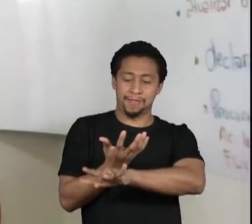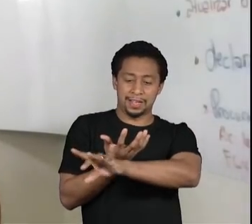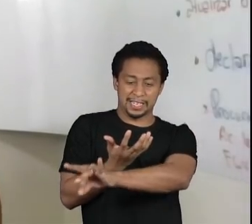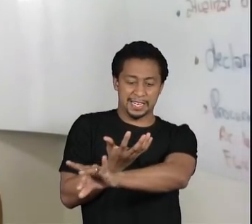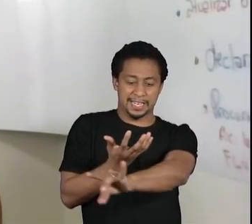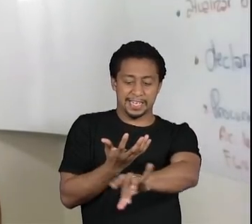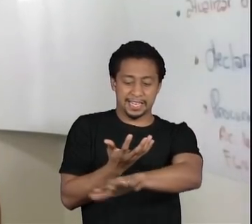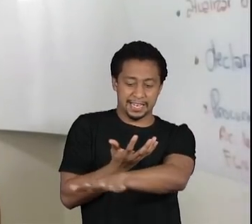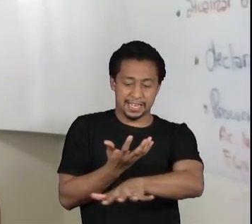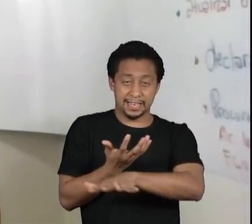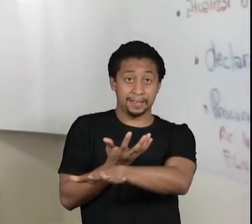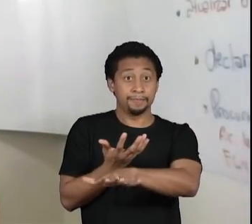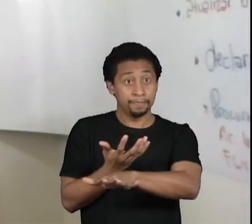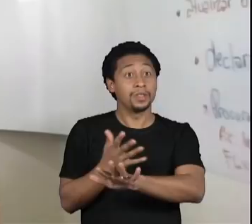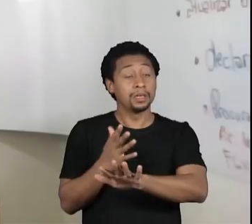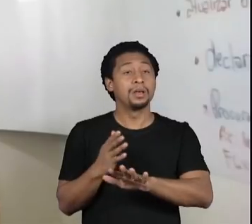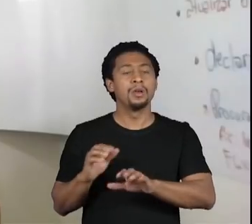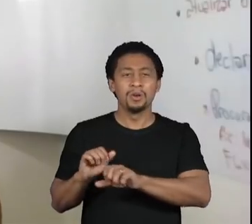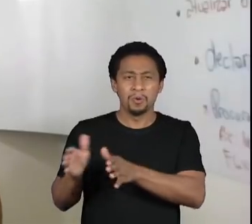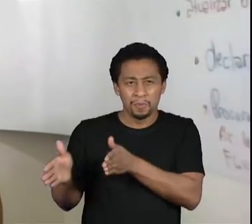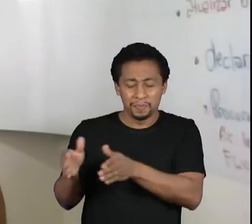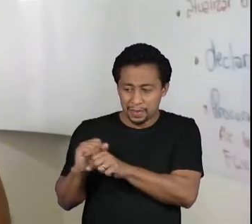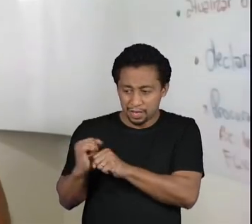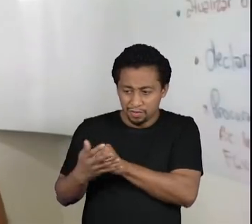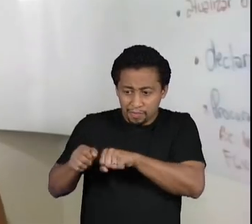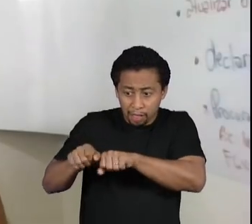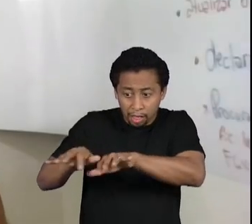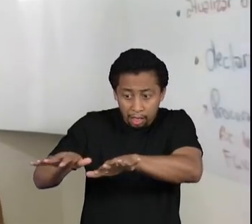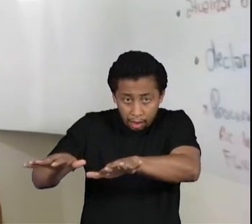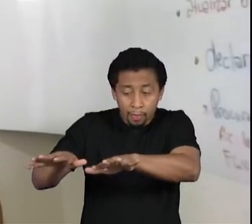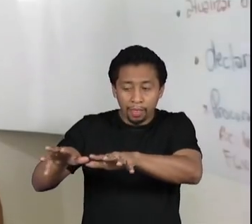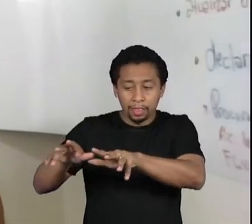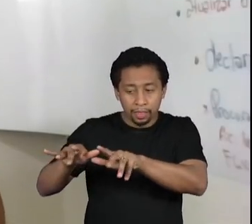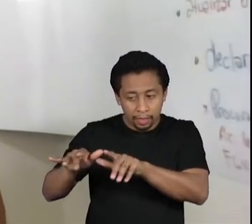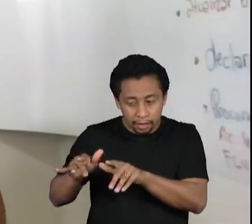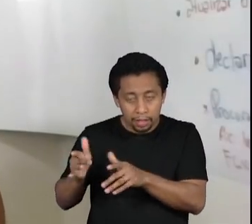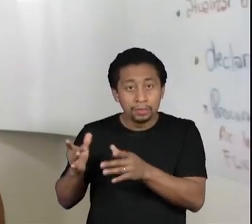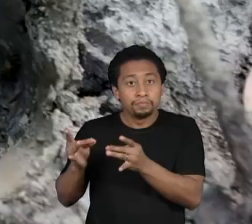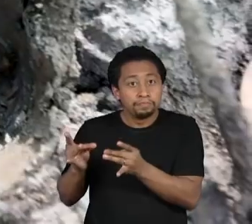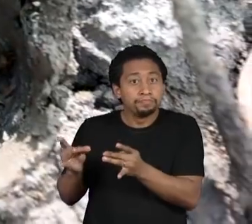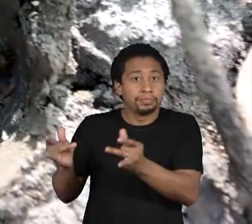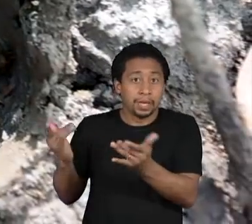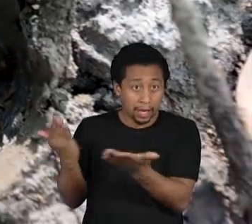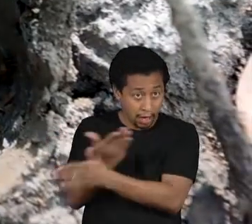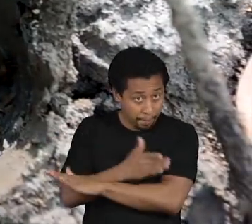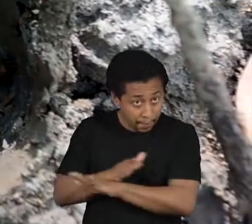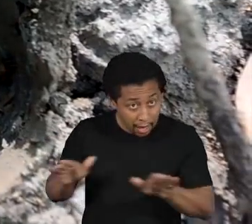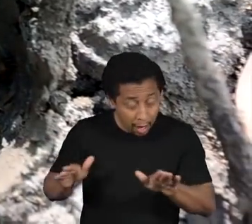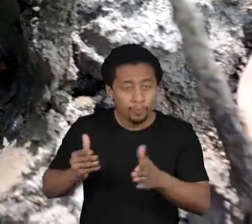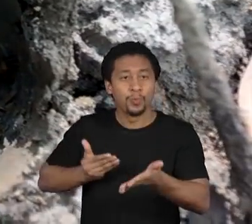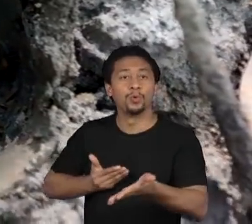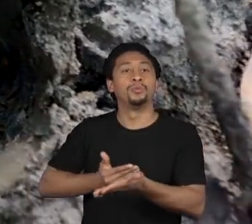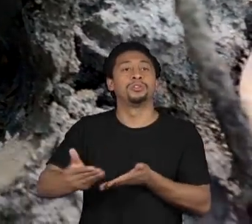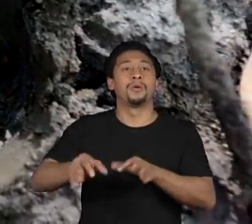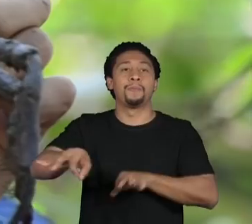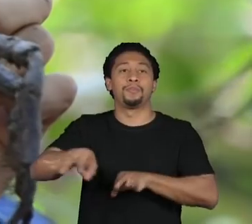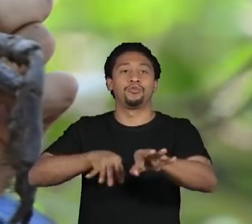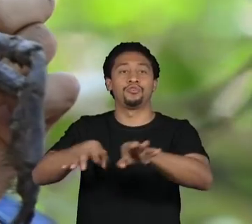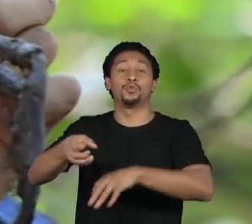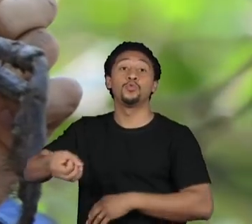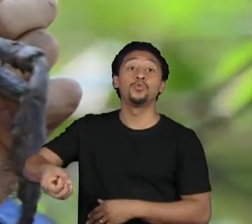começar as capacitações também com eles, que são demandados por eles. Então, assim, o pescador de